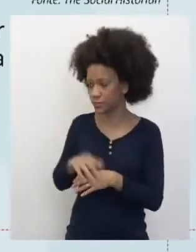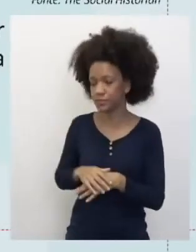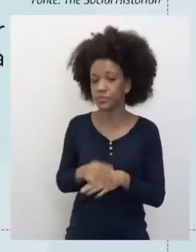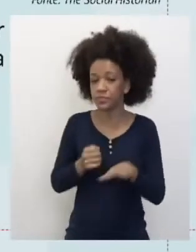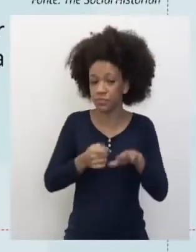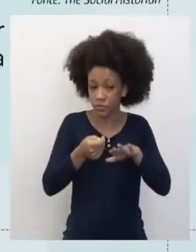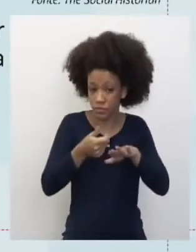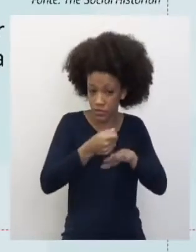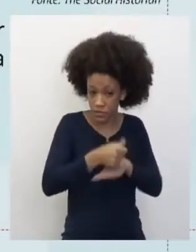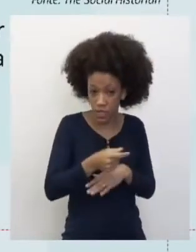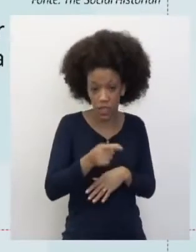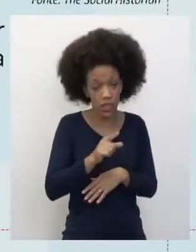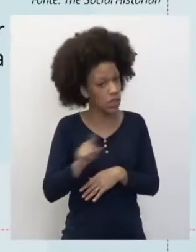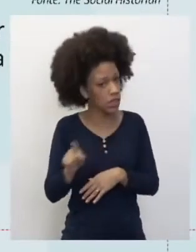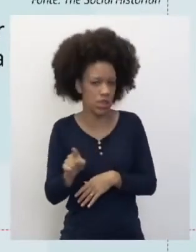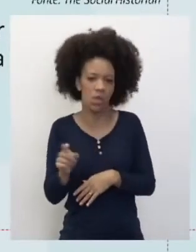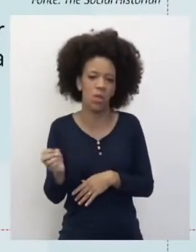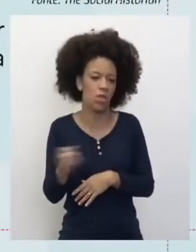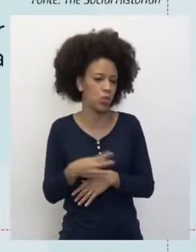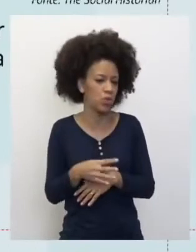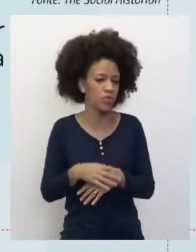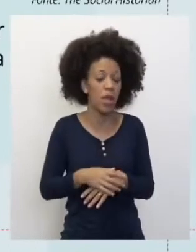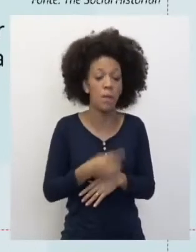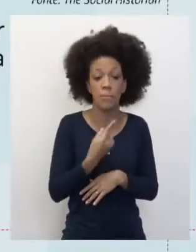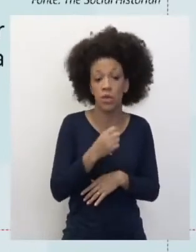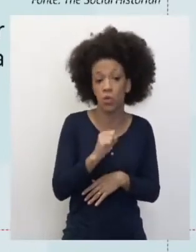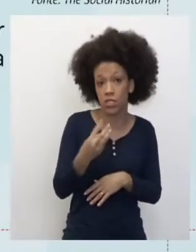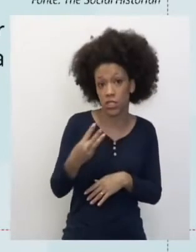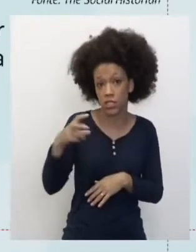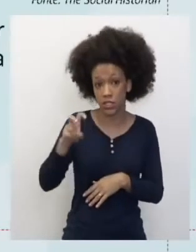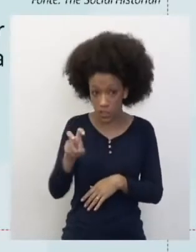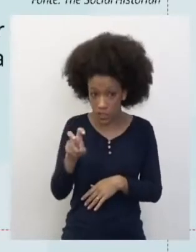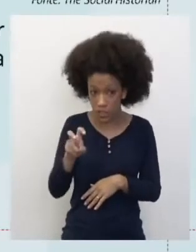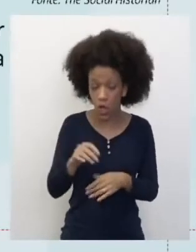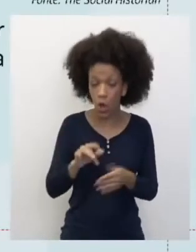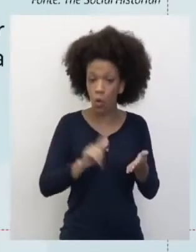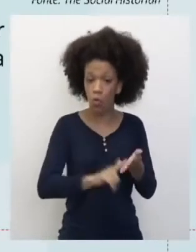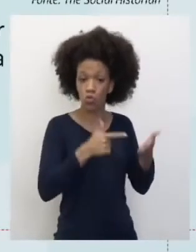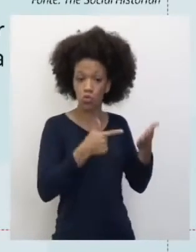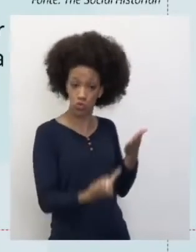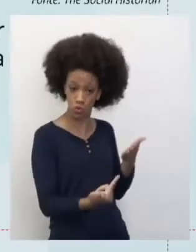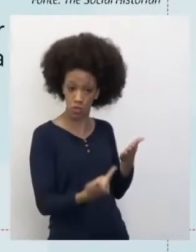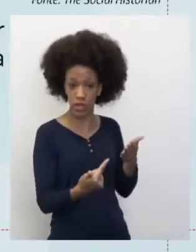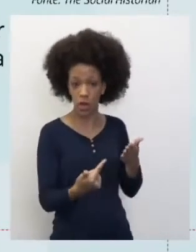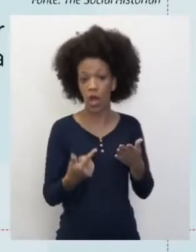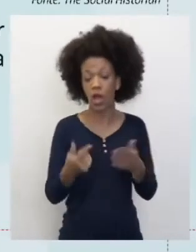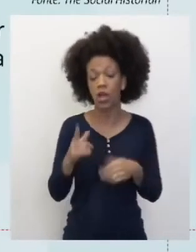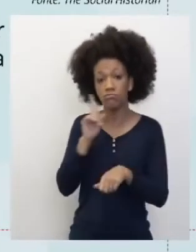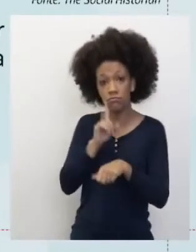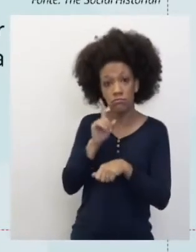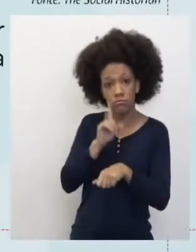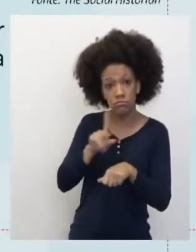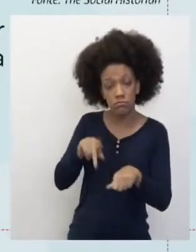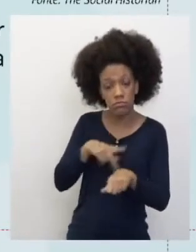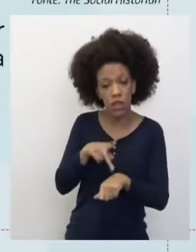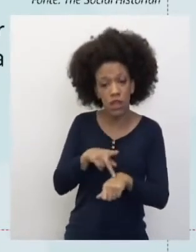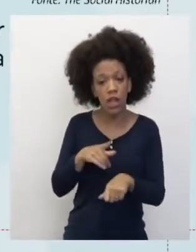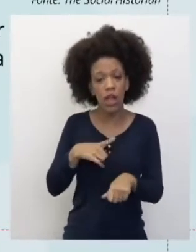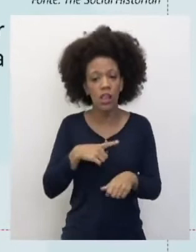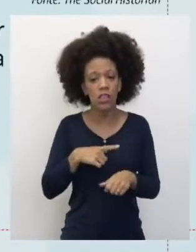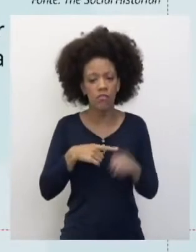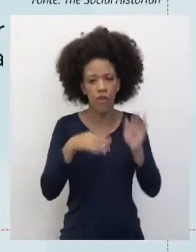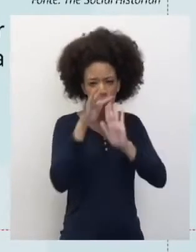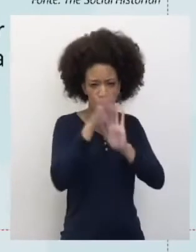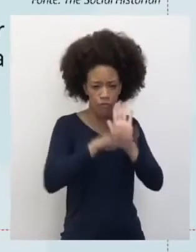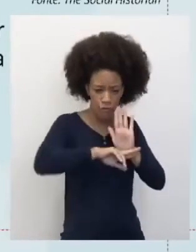não são uma novidade. Em 1835, o jornal The New York Sun publicou uma série de textos